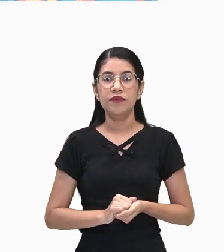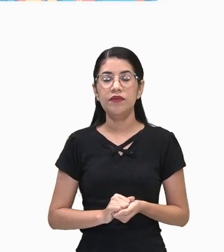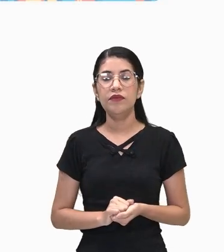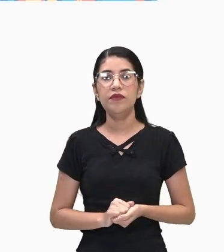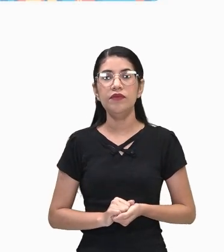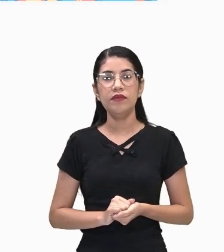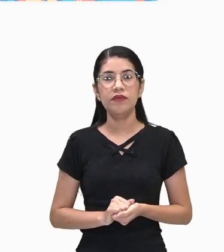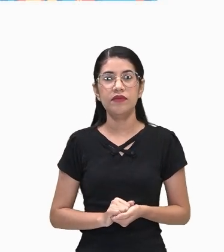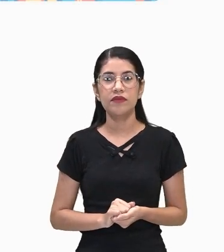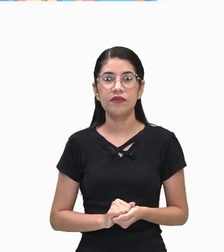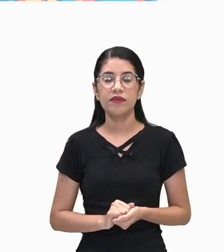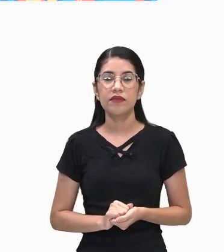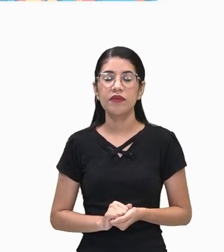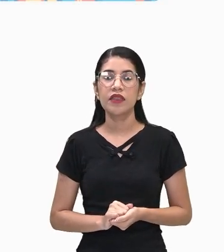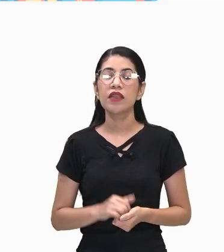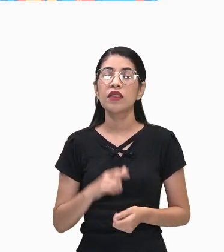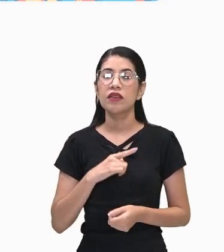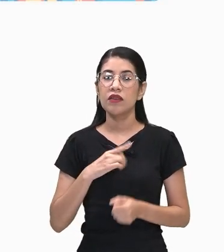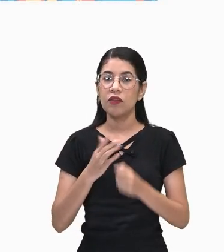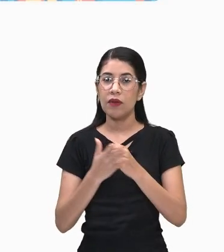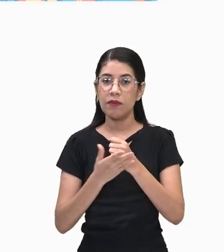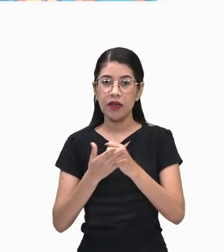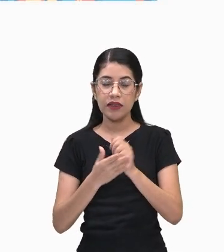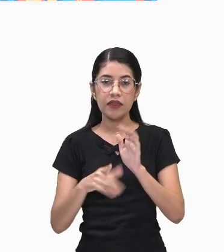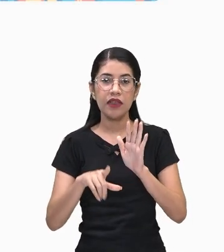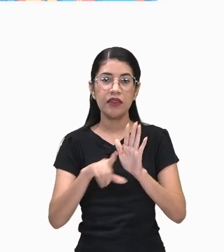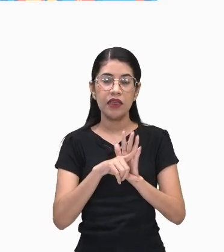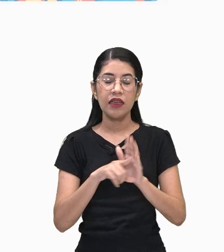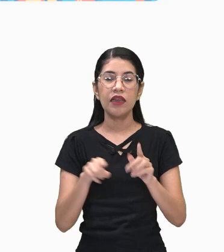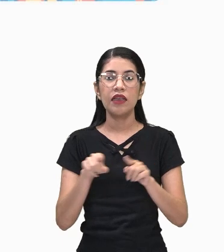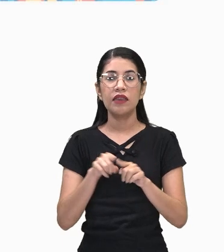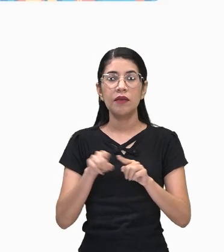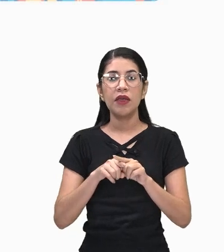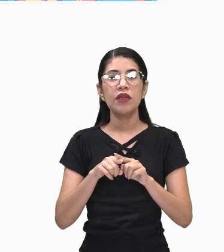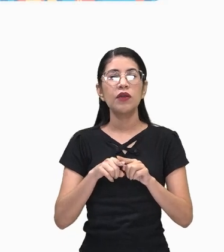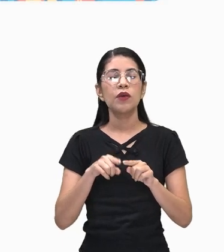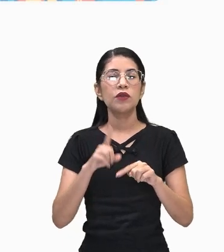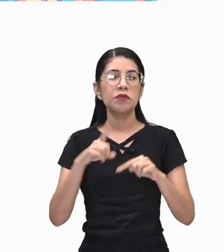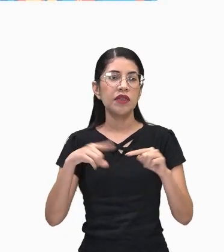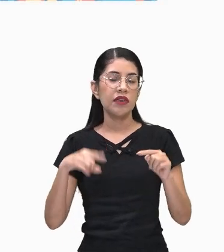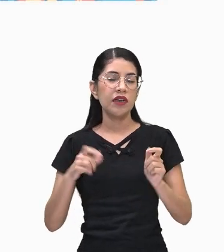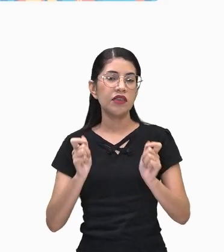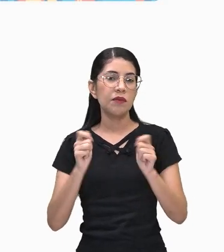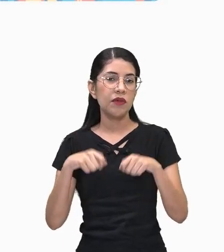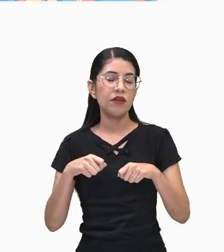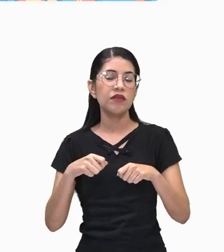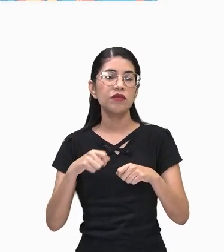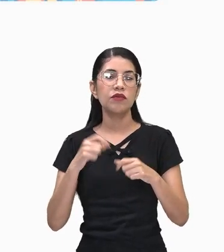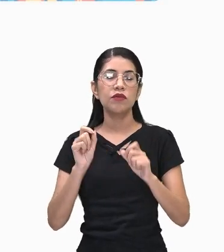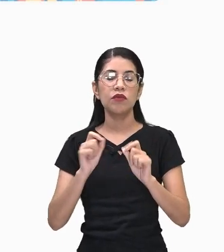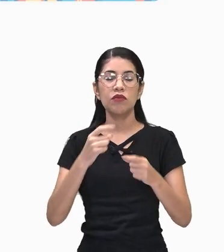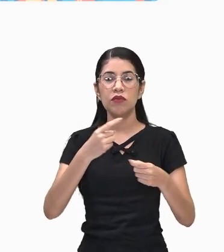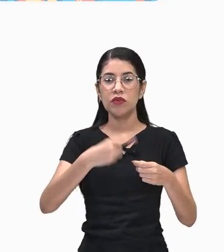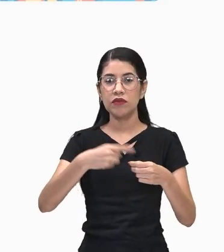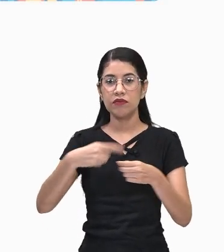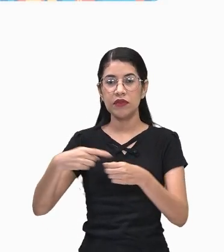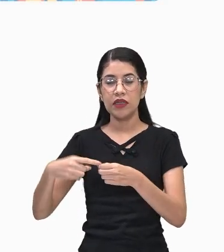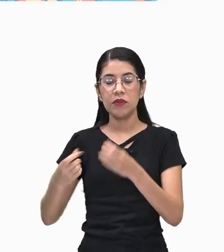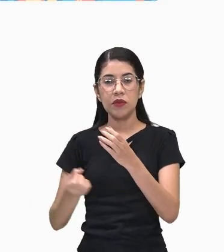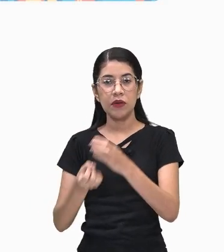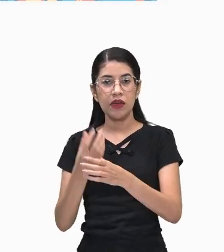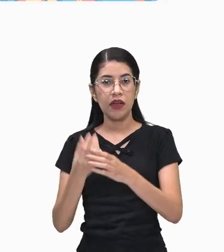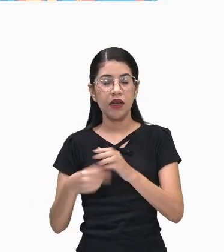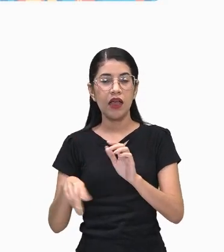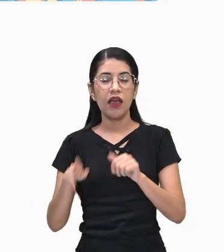ele traz assim um amparo legal e os instrumentos necessários para que os municípios eles elaborem e